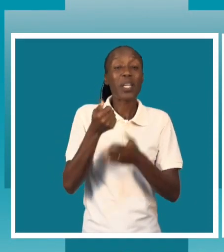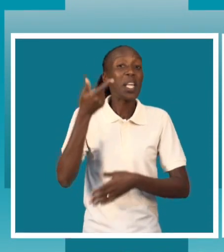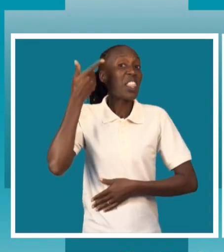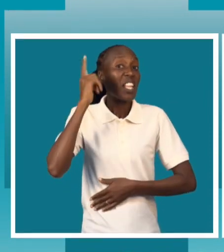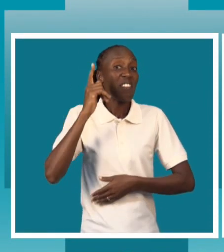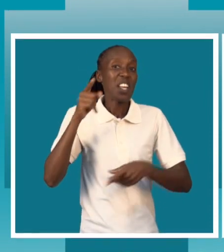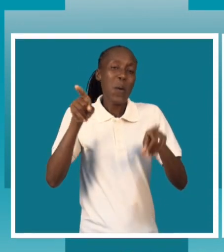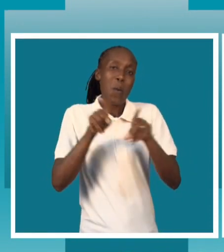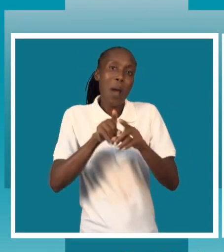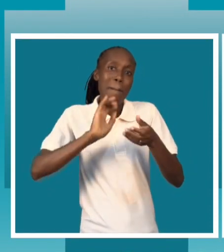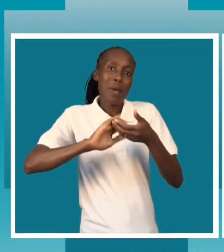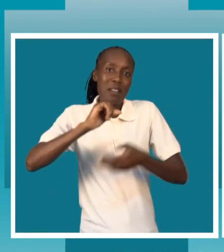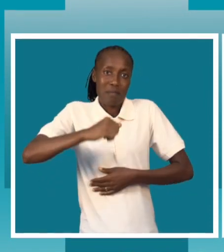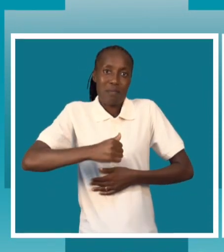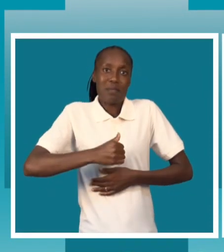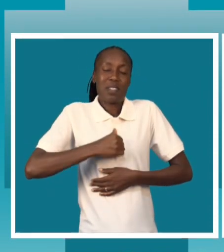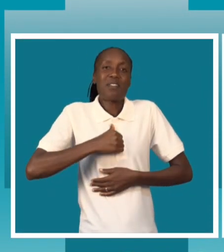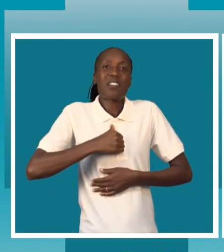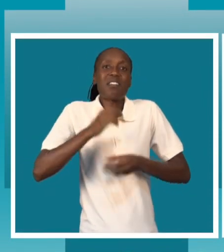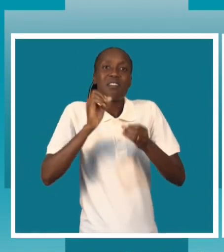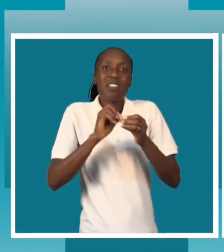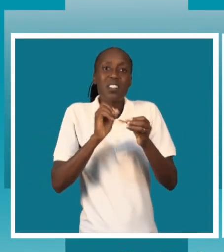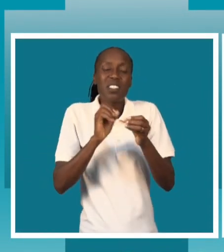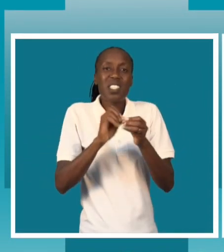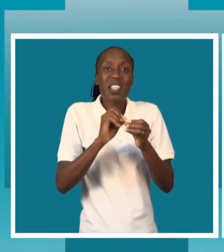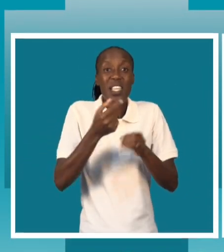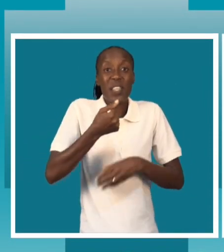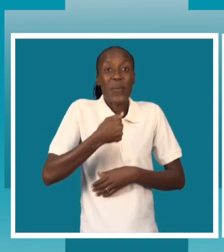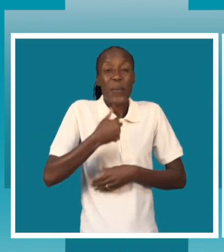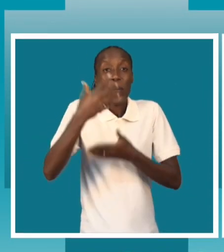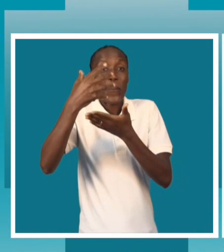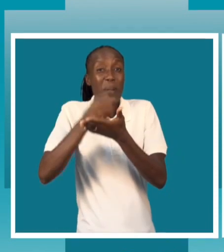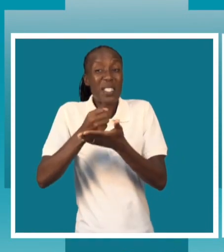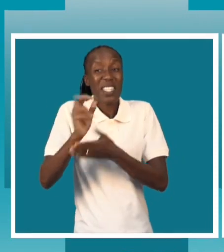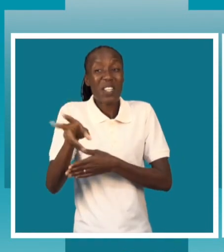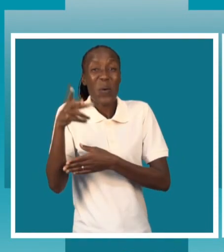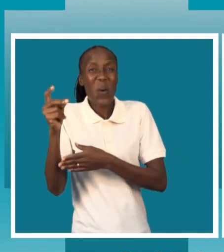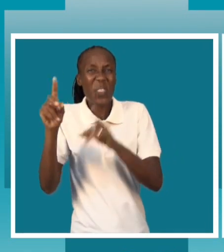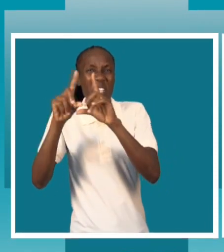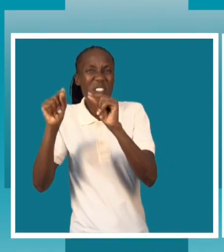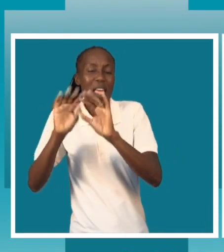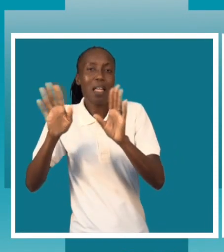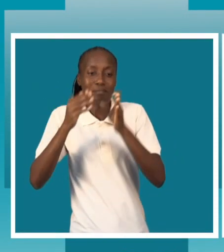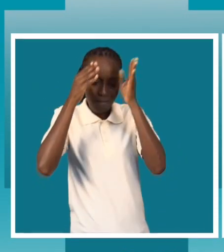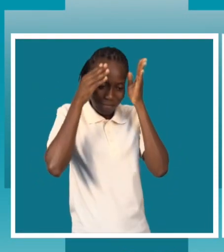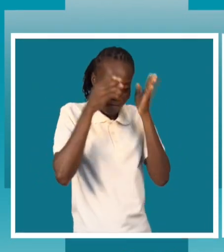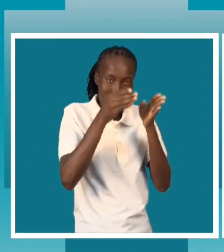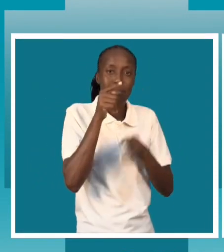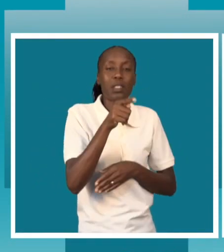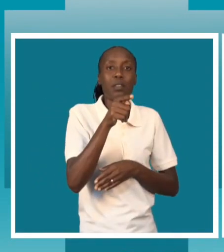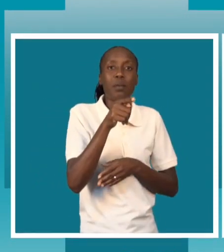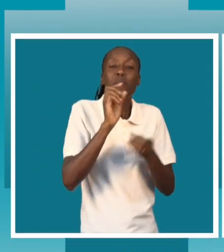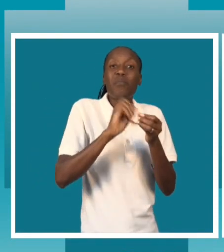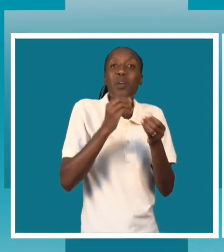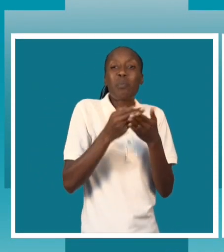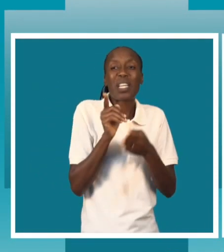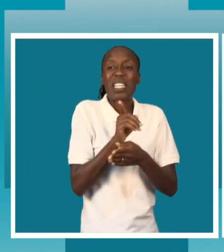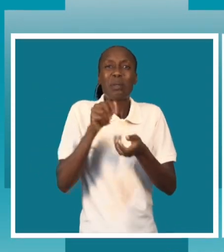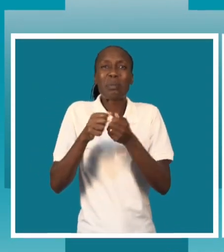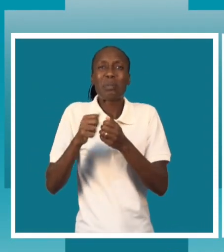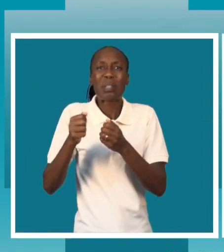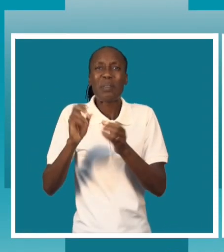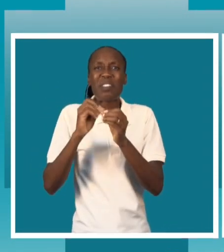refúgio para eu não conseguir gerir aquela crise que eu não estou a conseguir vencer. Então